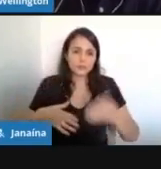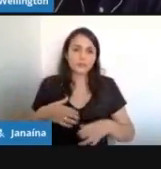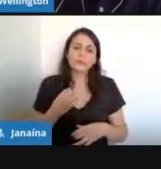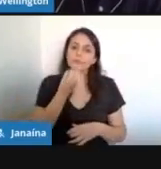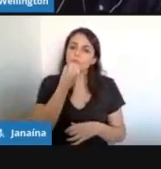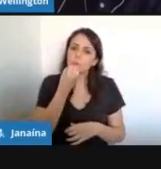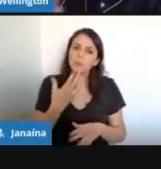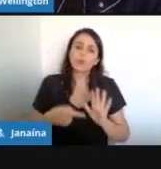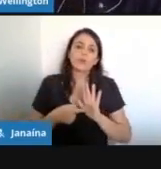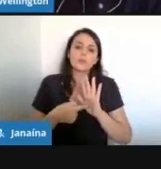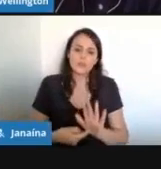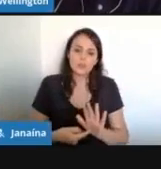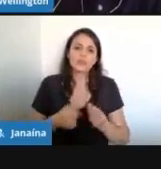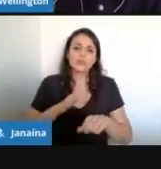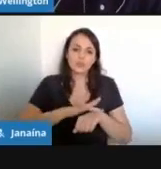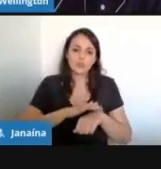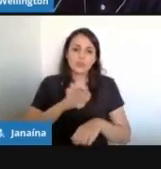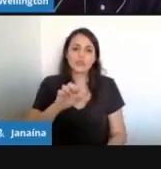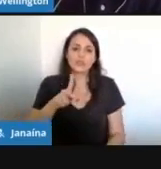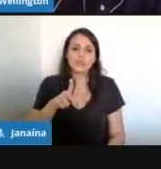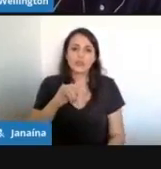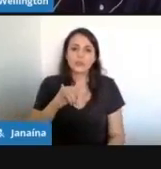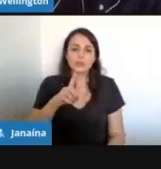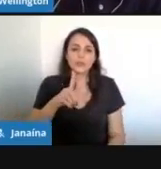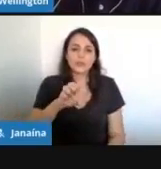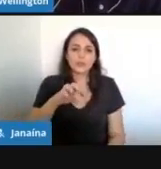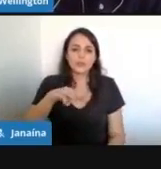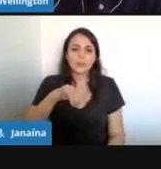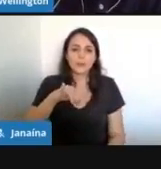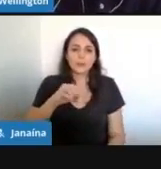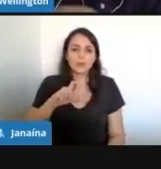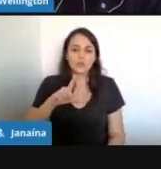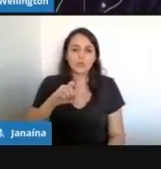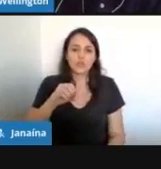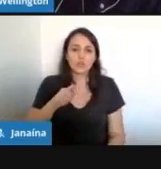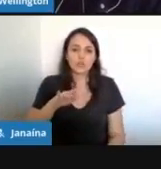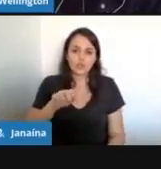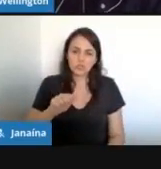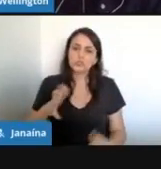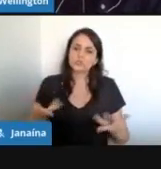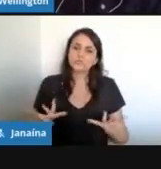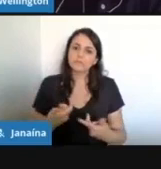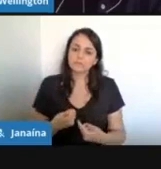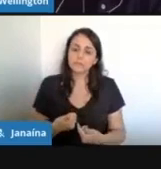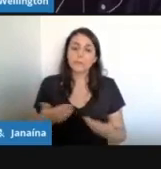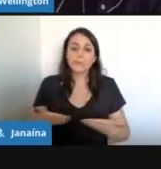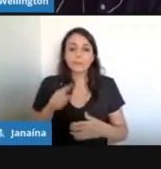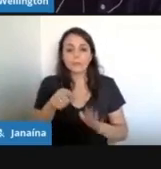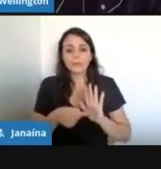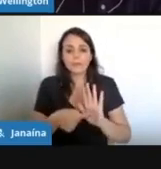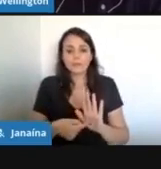boa apresentação epidemiológica. Isso aqui é um dado, né, que eu